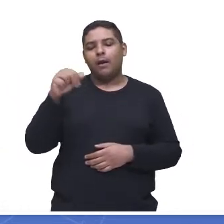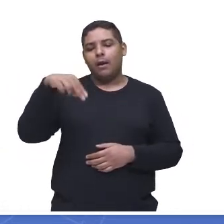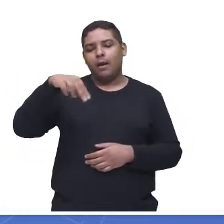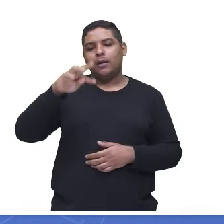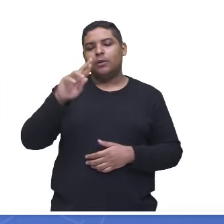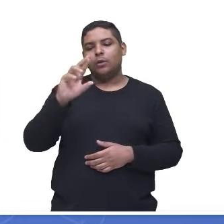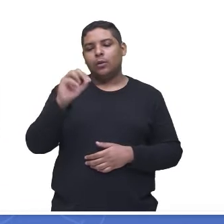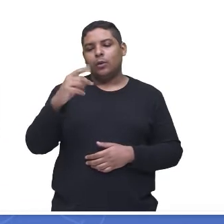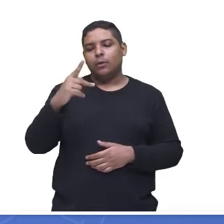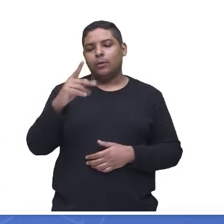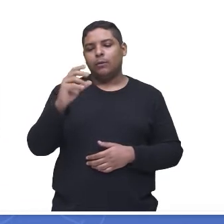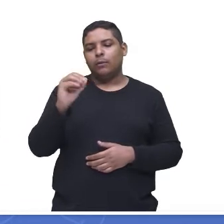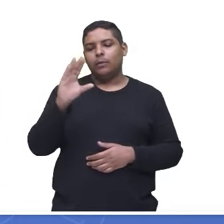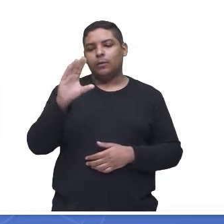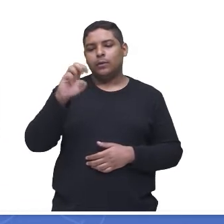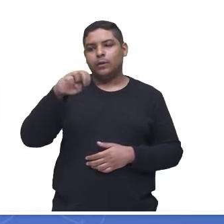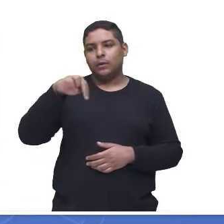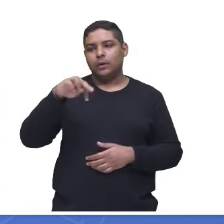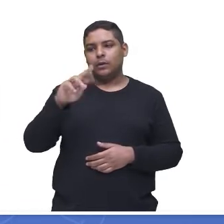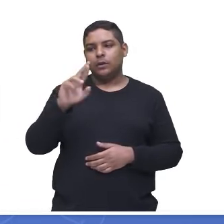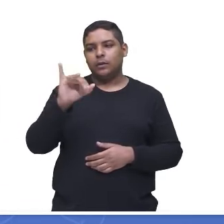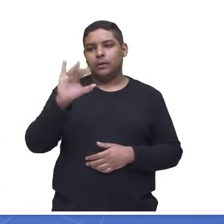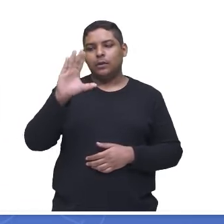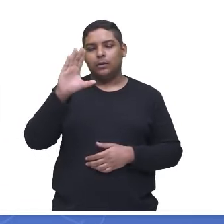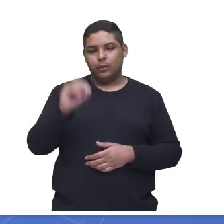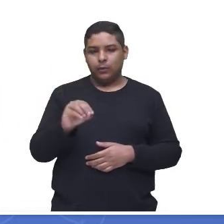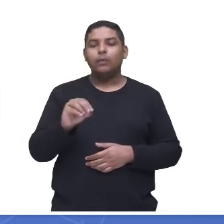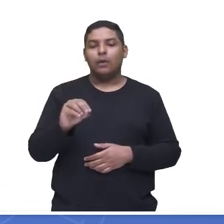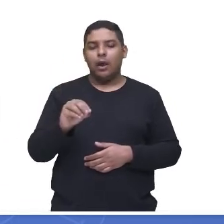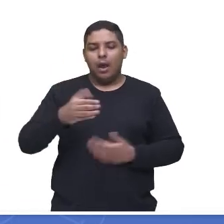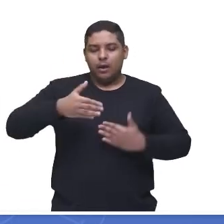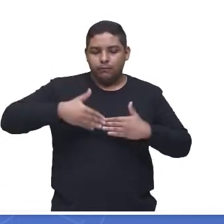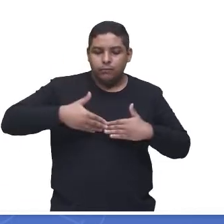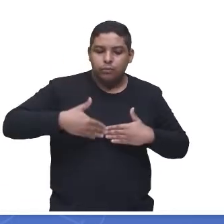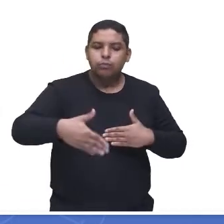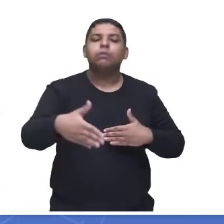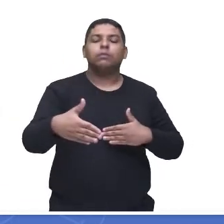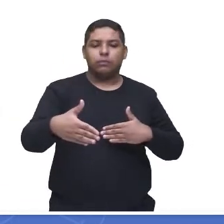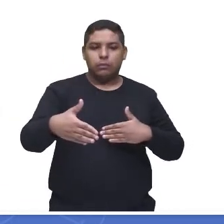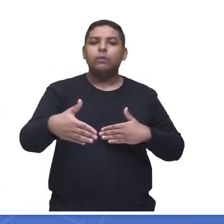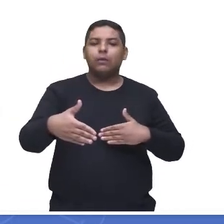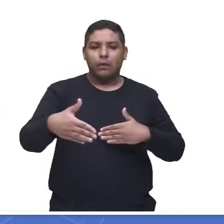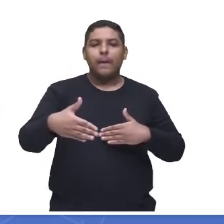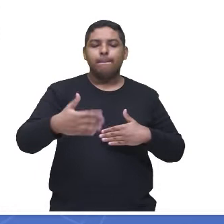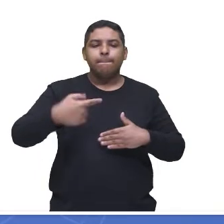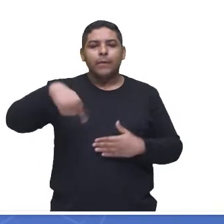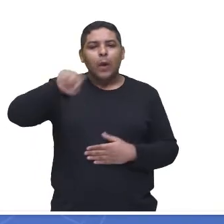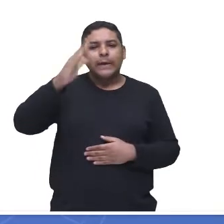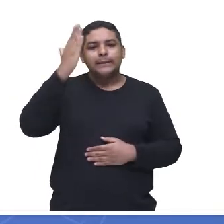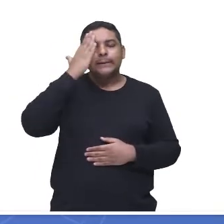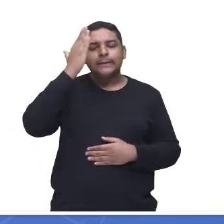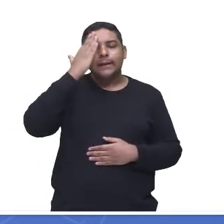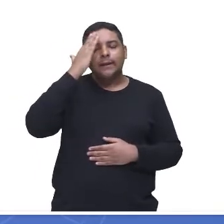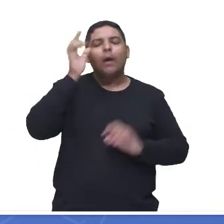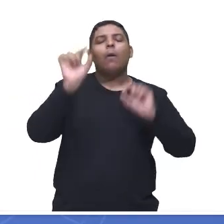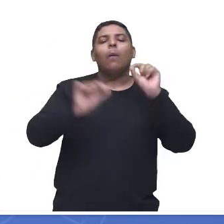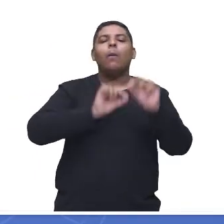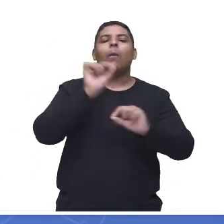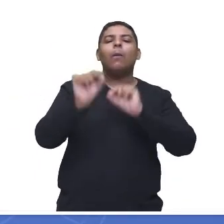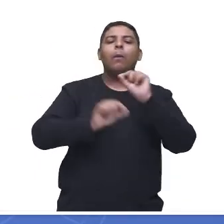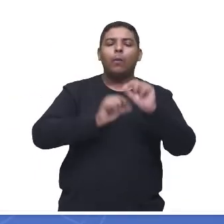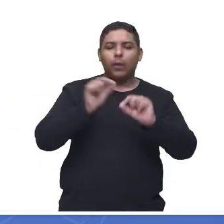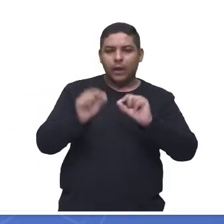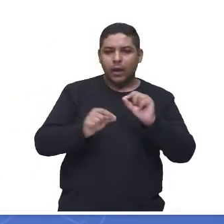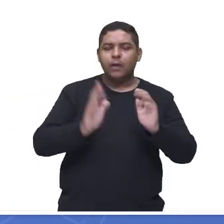partir daqui, então é desse ponto de partida, então, que nós vamos entender aí